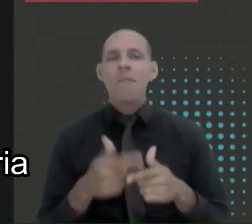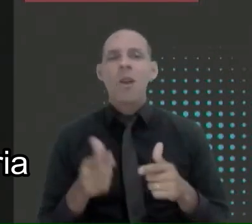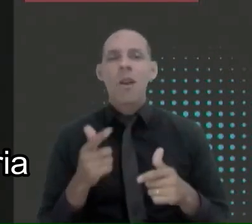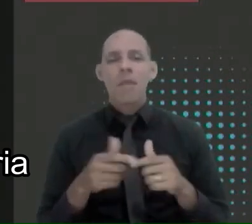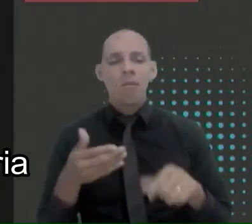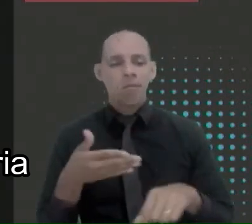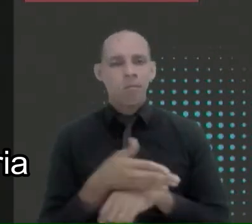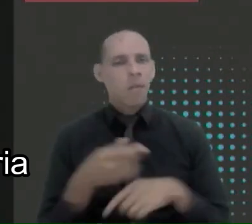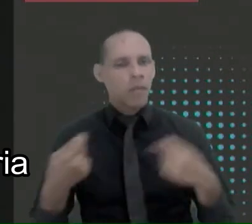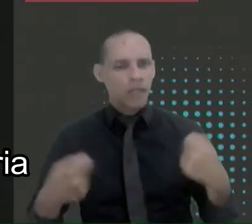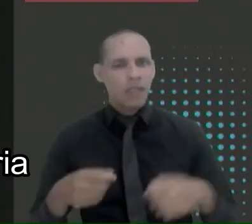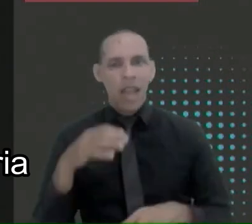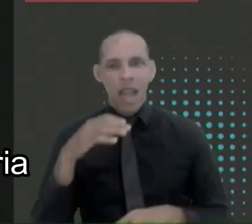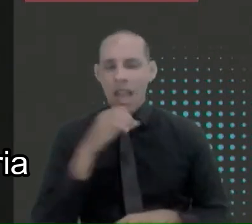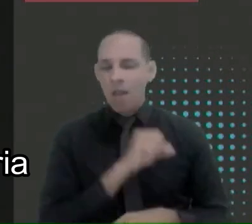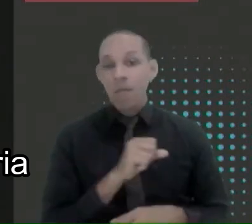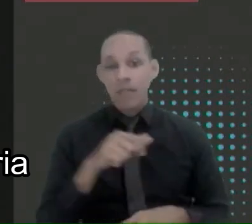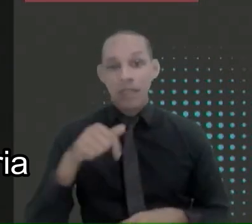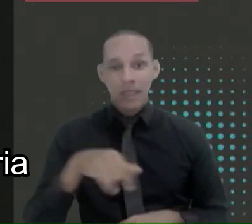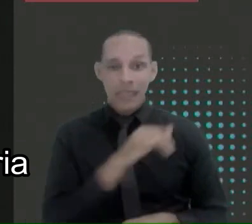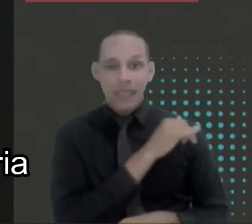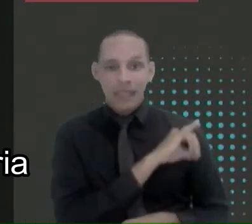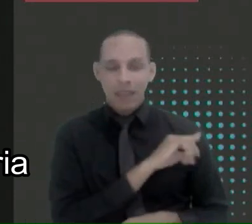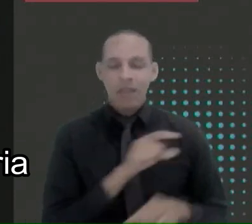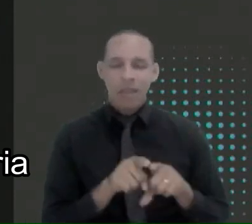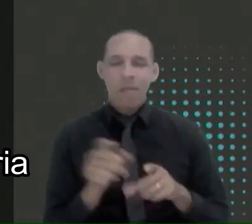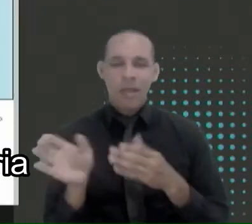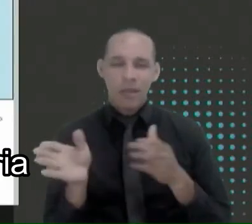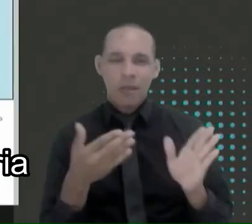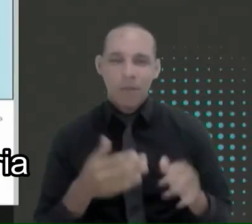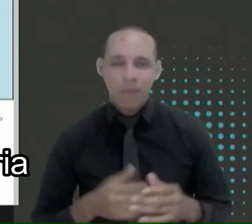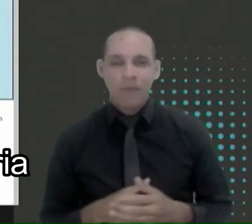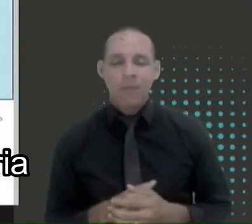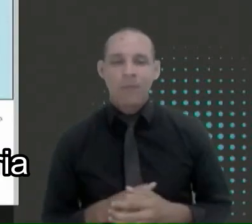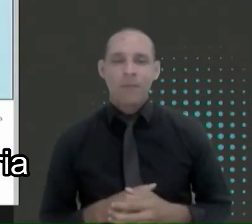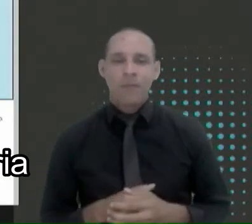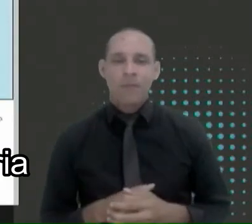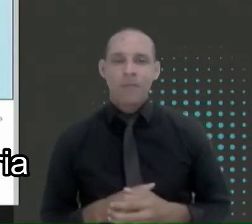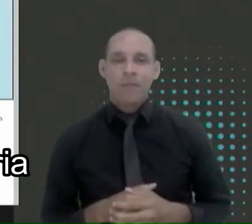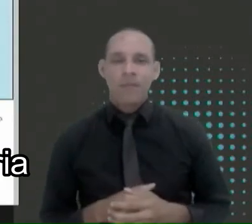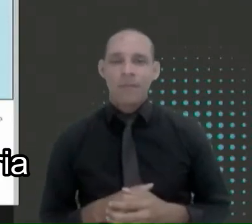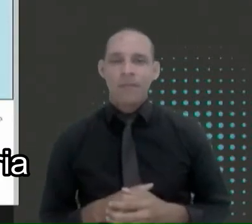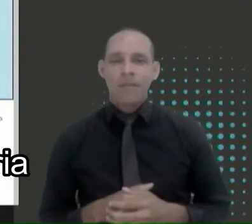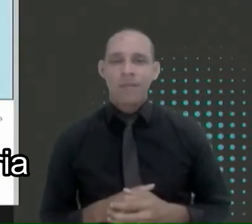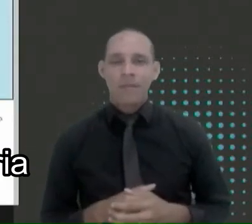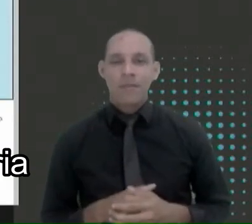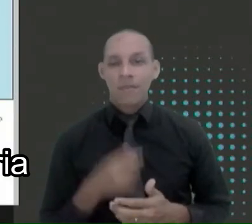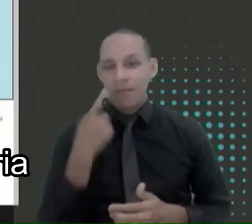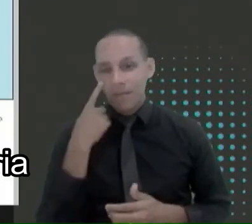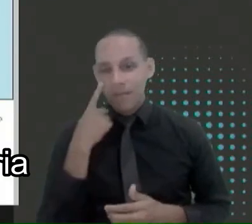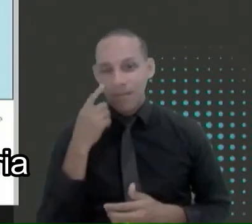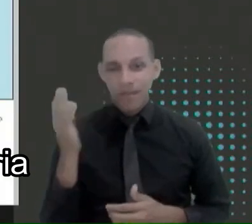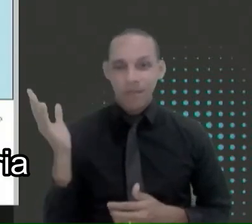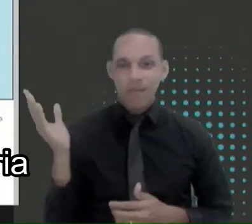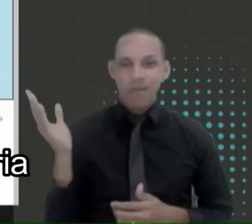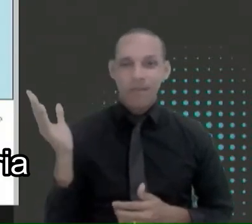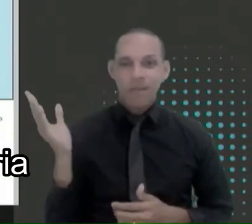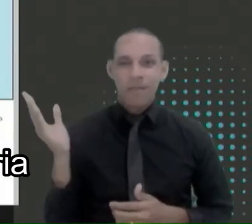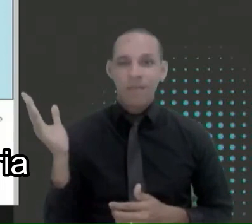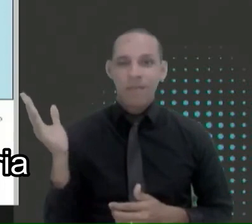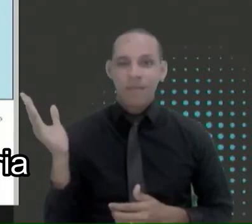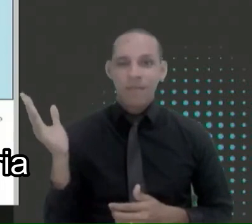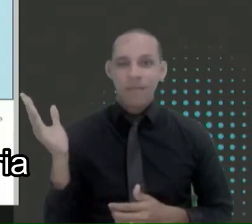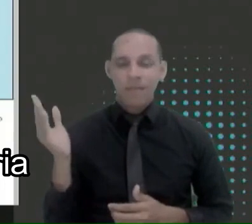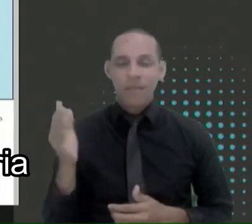ontem. E no Rio de Janeiro, pode passar, por favor. O nosso recorte, como bem foi dito pelo nosso vereador Paulo